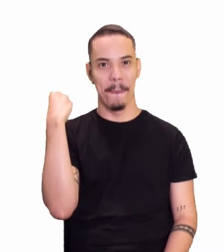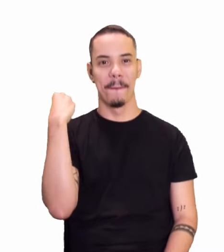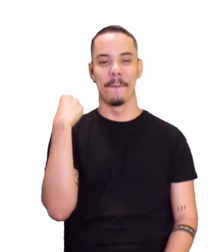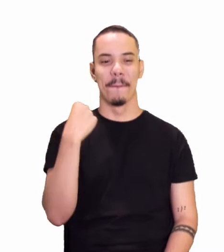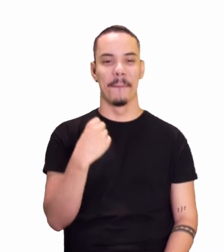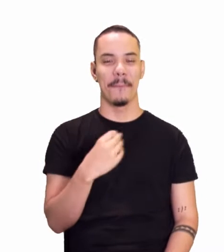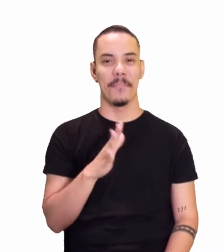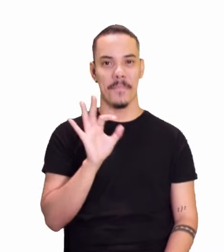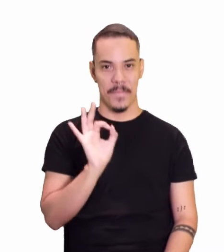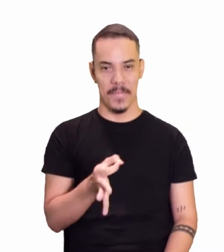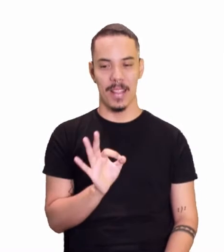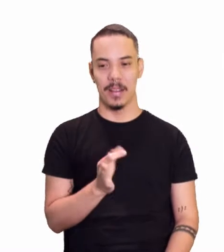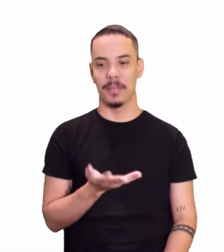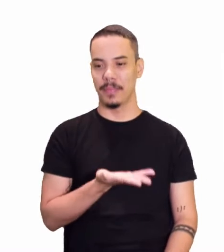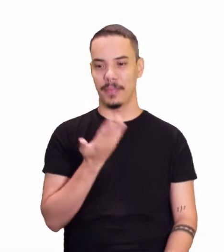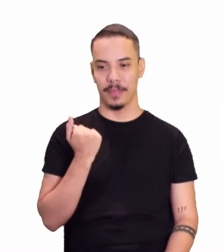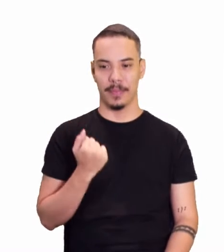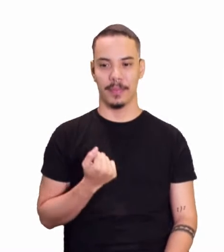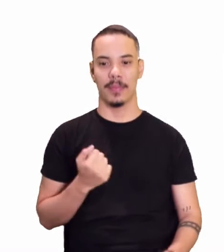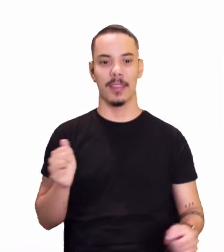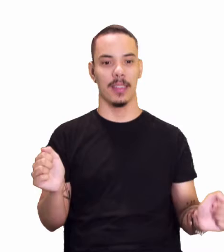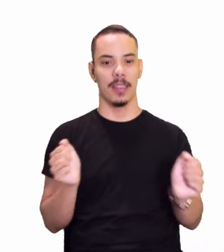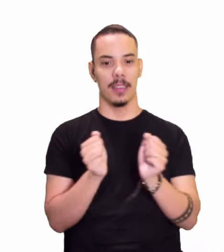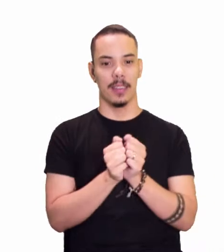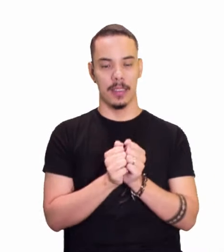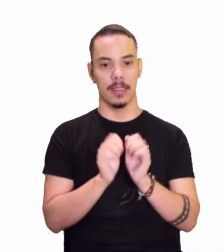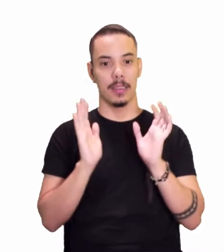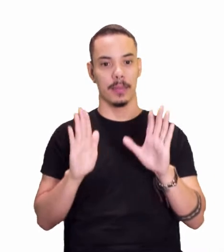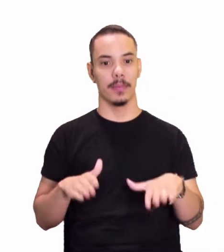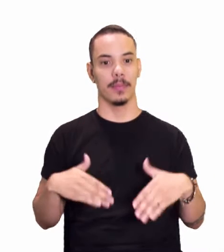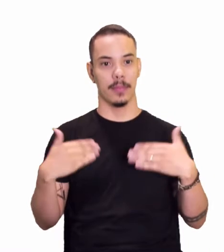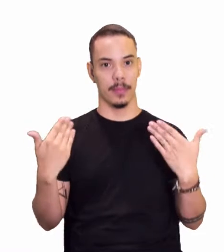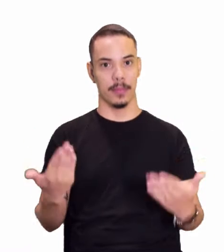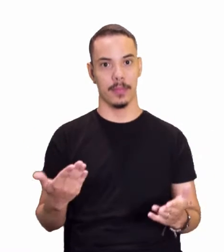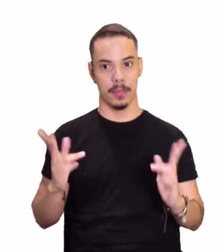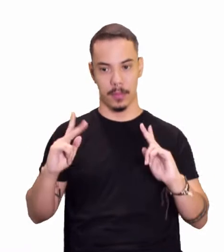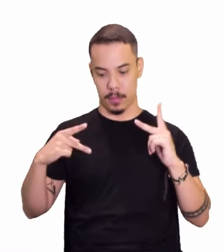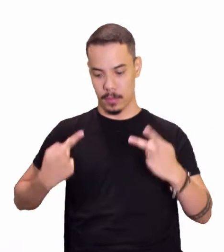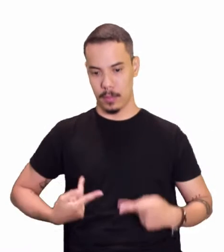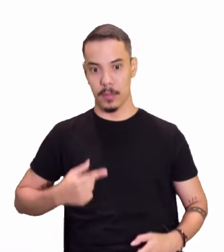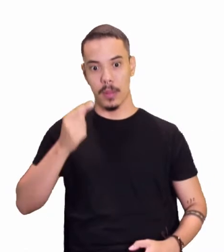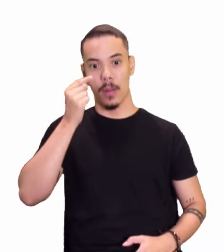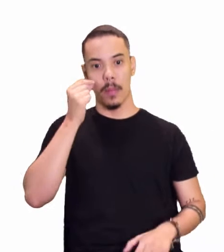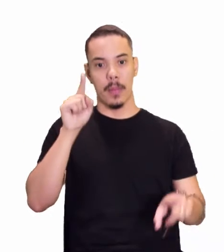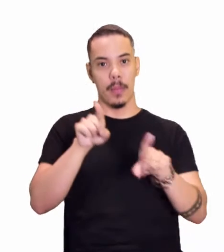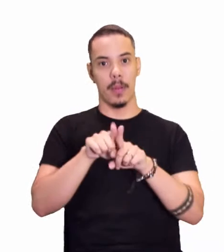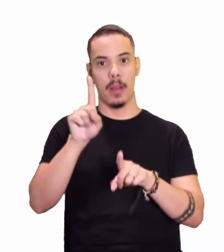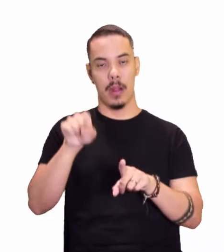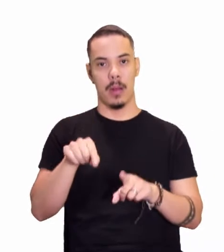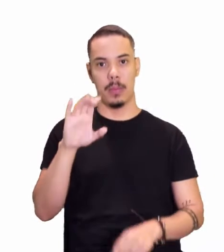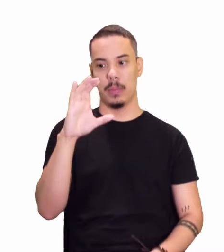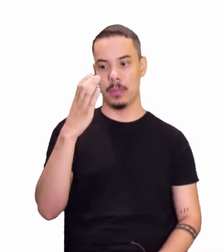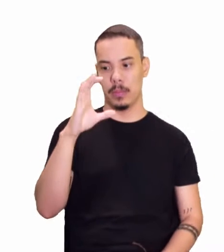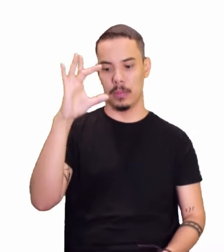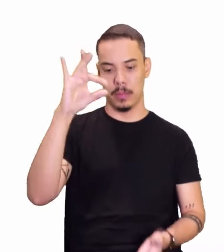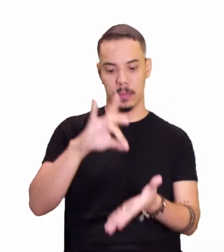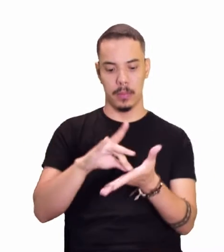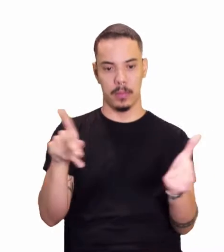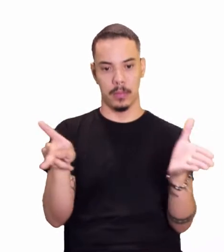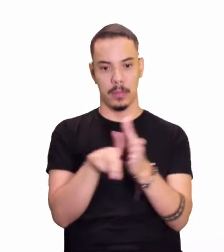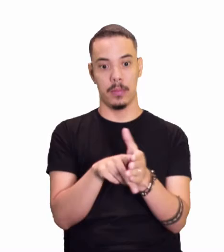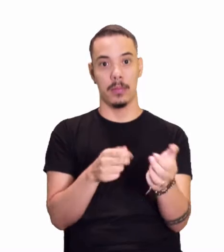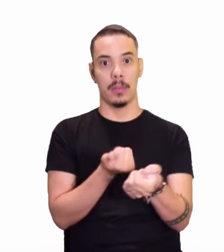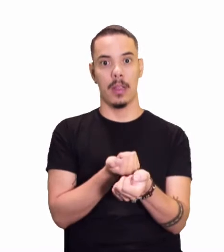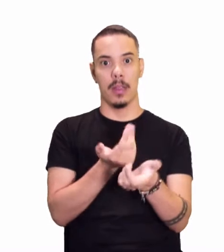Vamos relevar. Bom, trata-se, então, o humanismo também de uma ciência que permitiu o